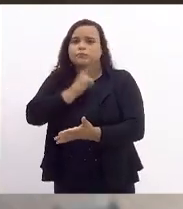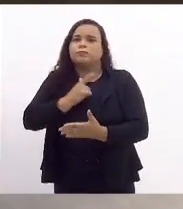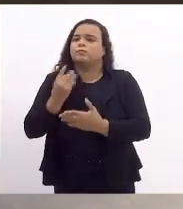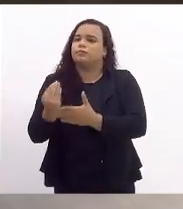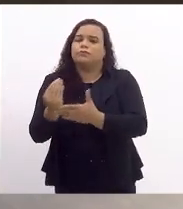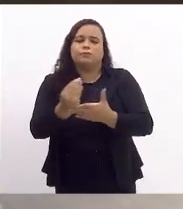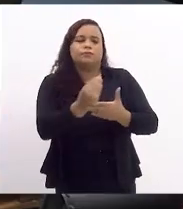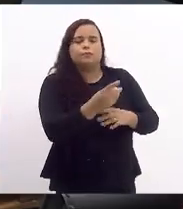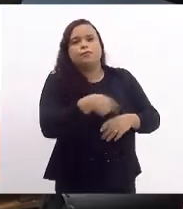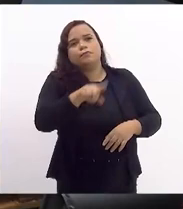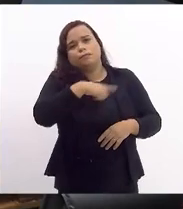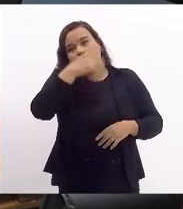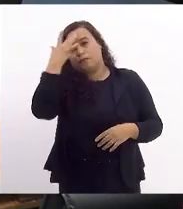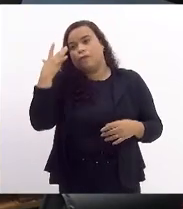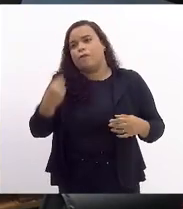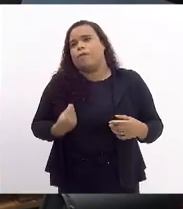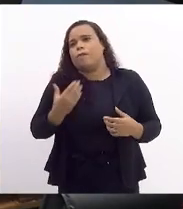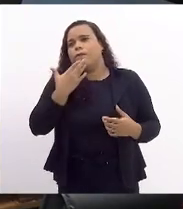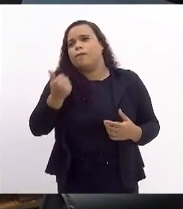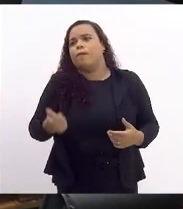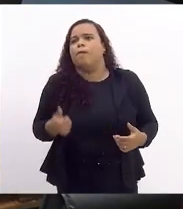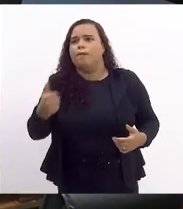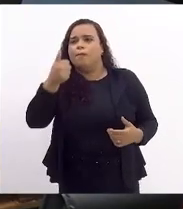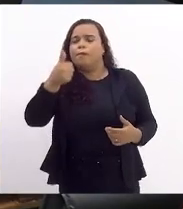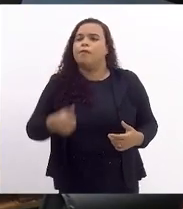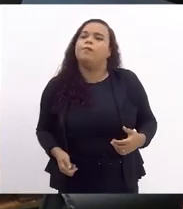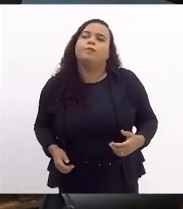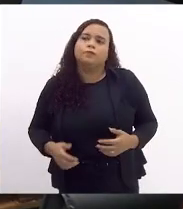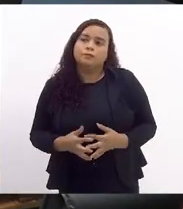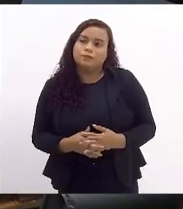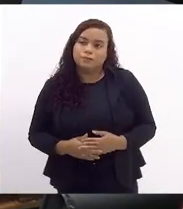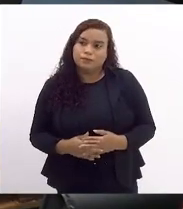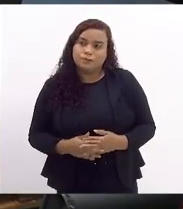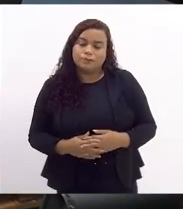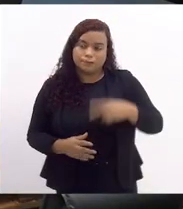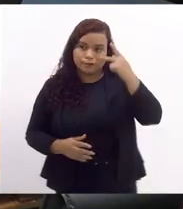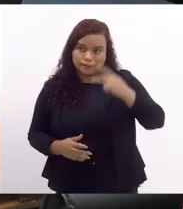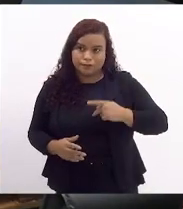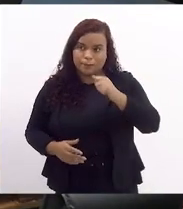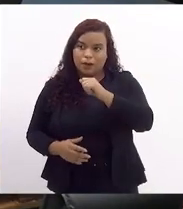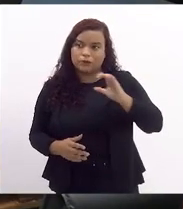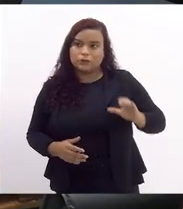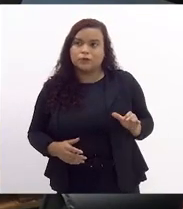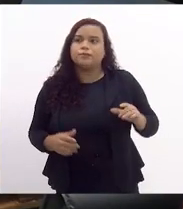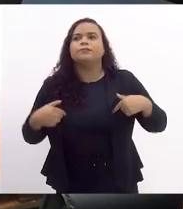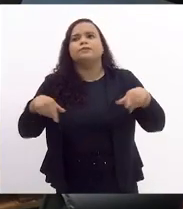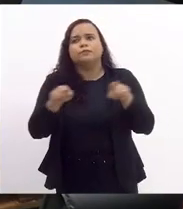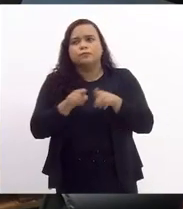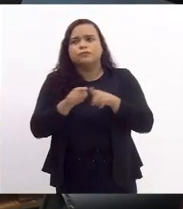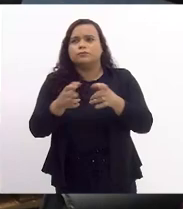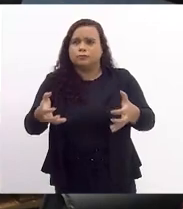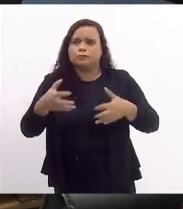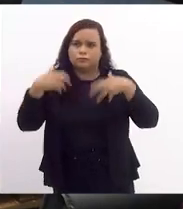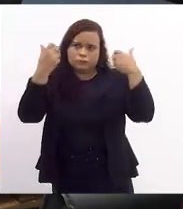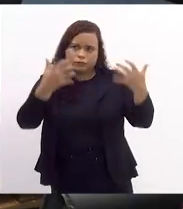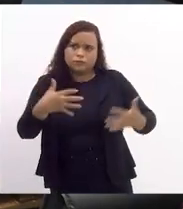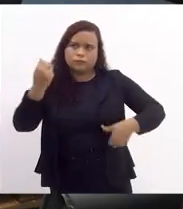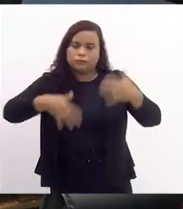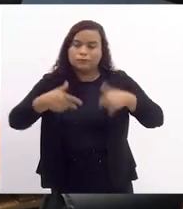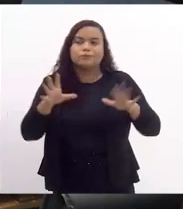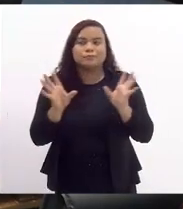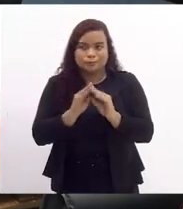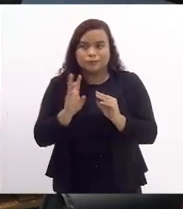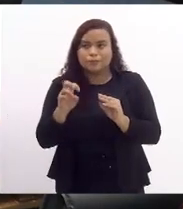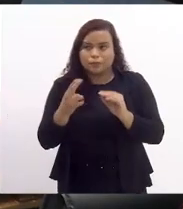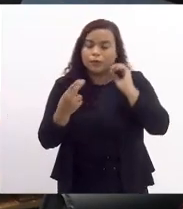vida das pessoas o melhor vamos lá tá a apresentadora Eliana Eu também queria me somar essas fala ser em